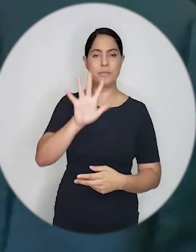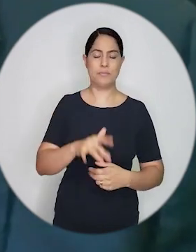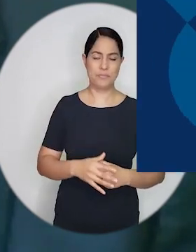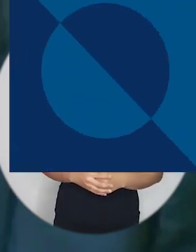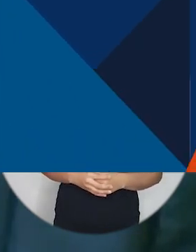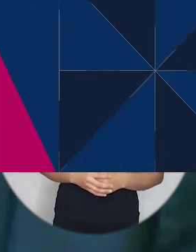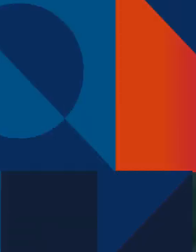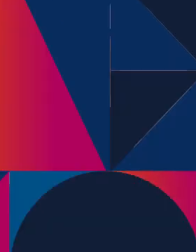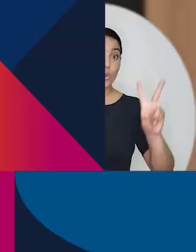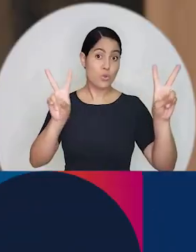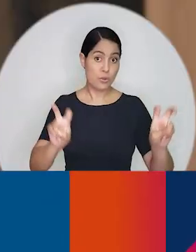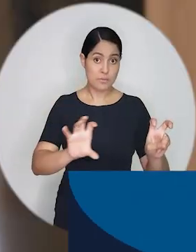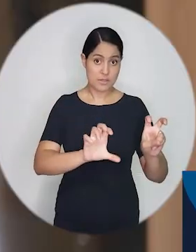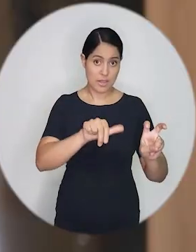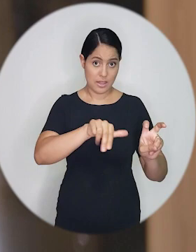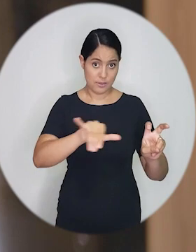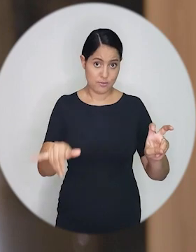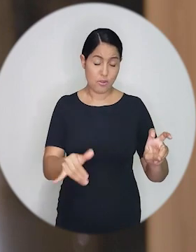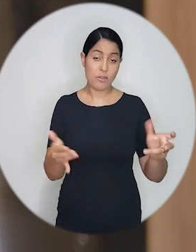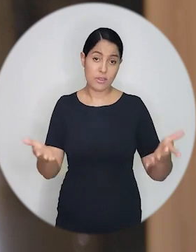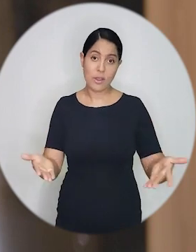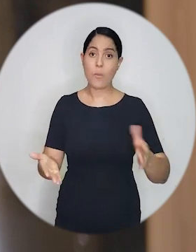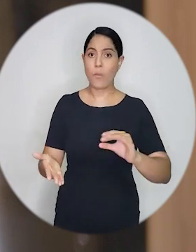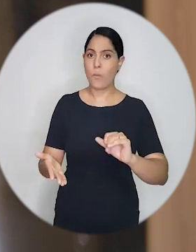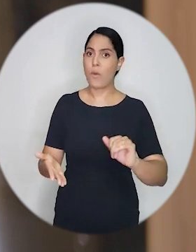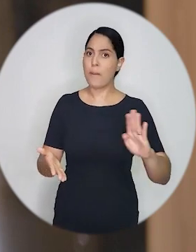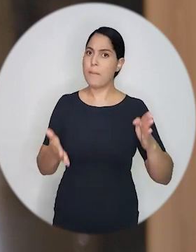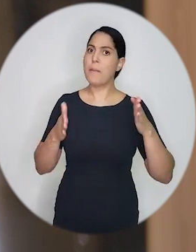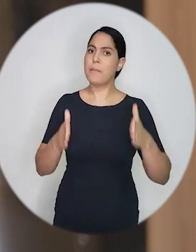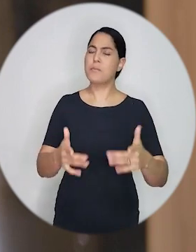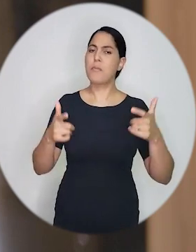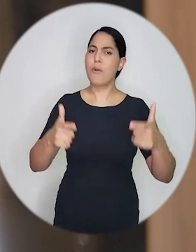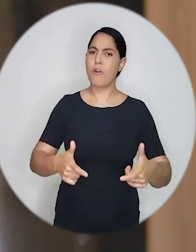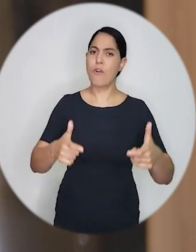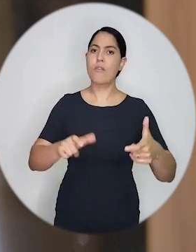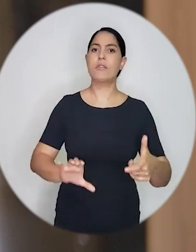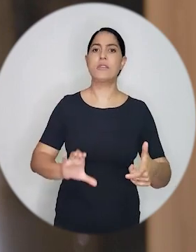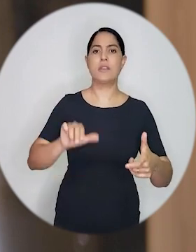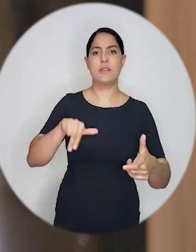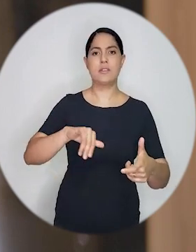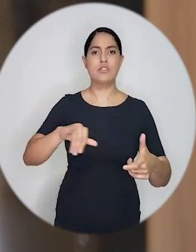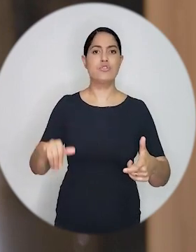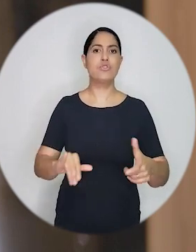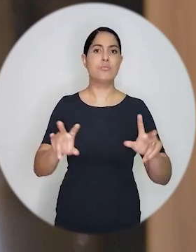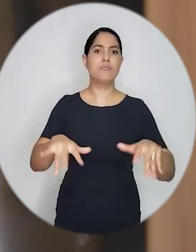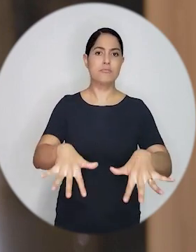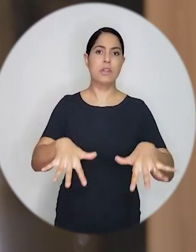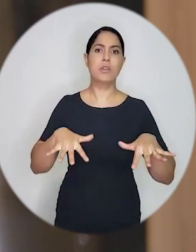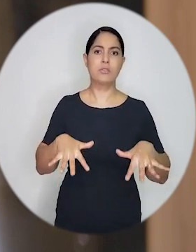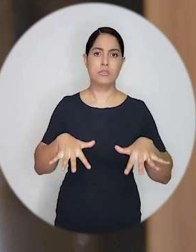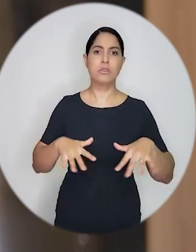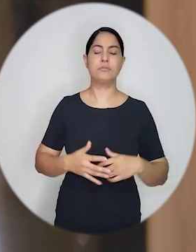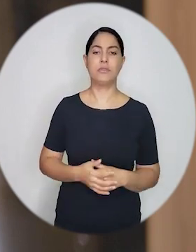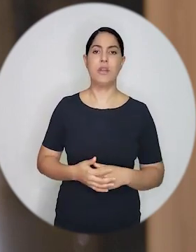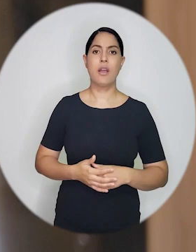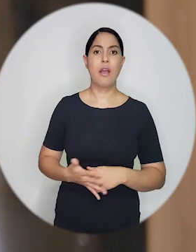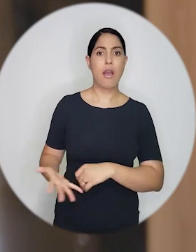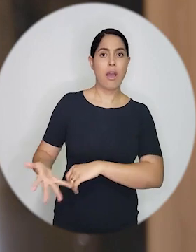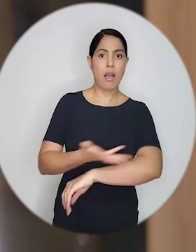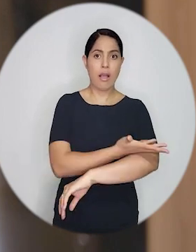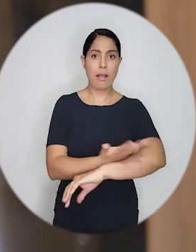penitenciário nacional. Ainda falando em CNJ, a OAB Nacional participou no Conselho Nacional de Justiça de uma audiência